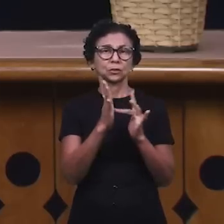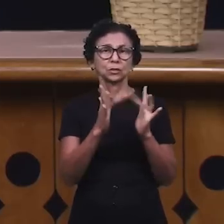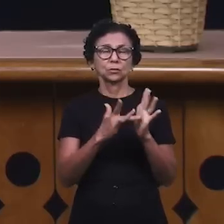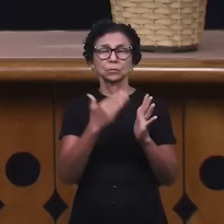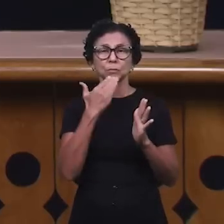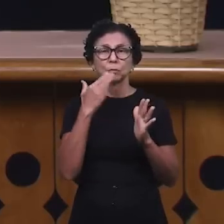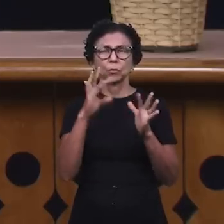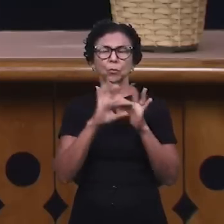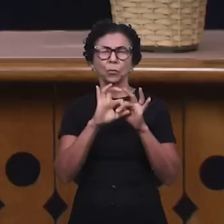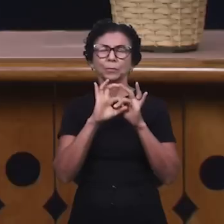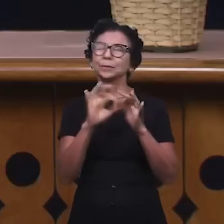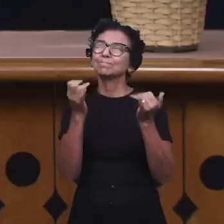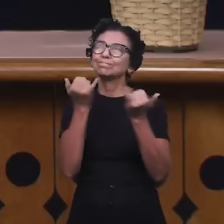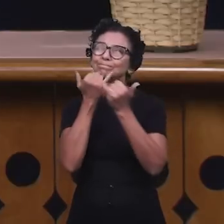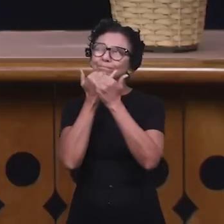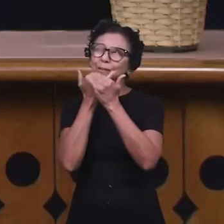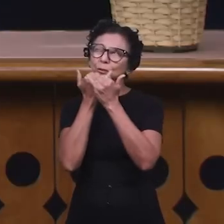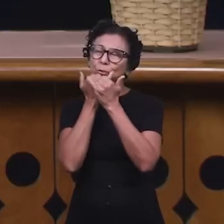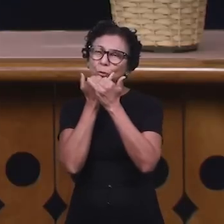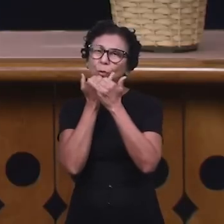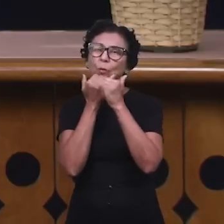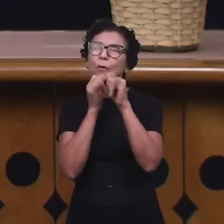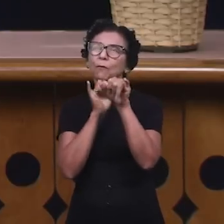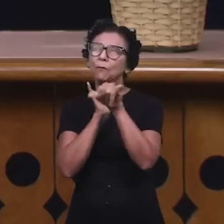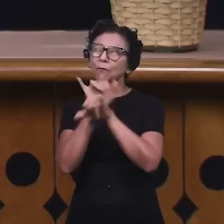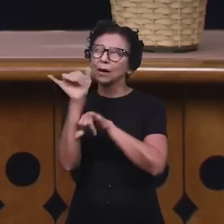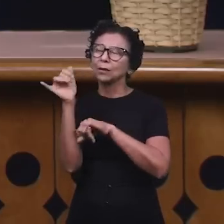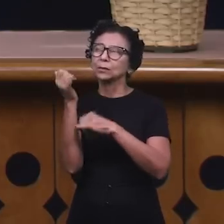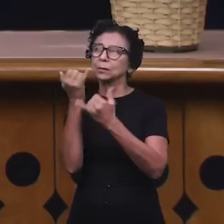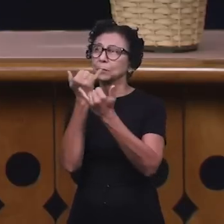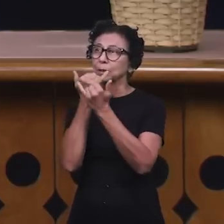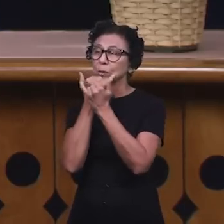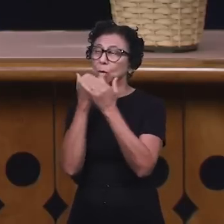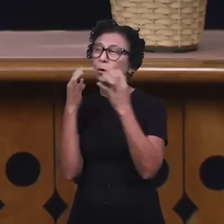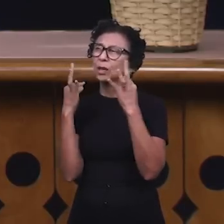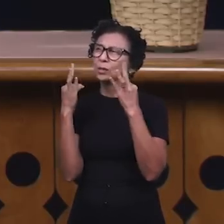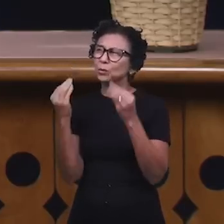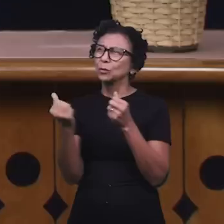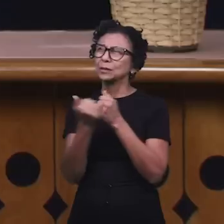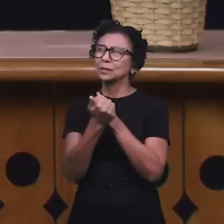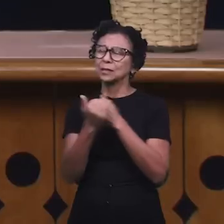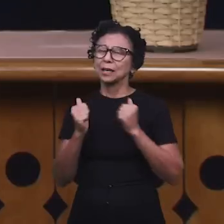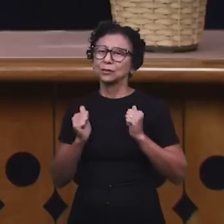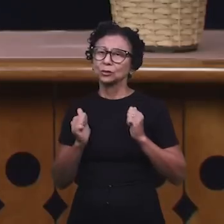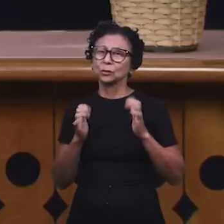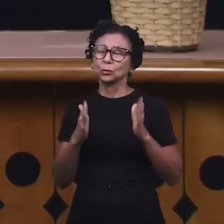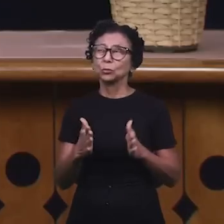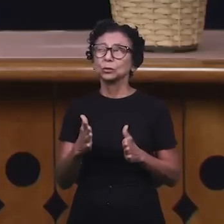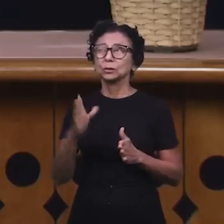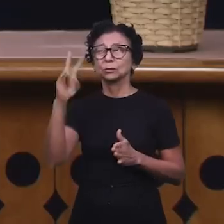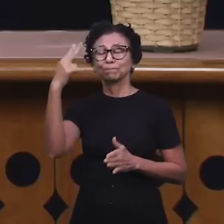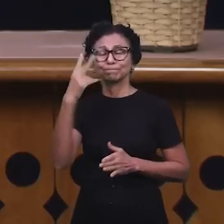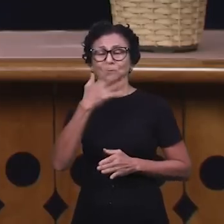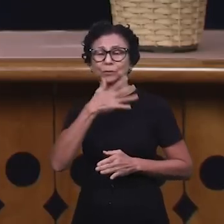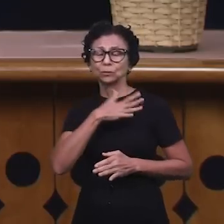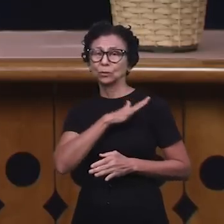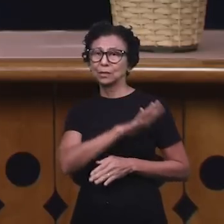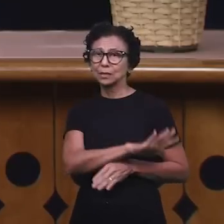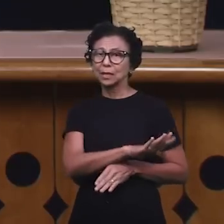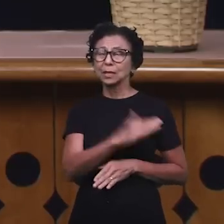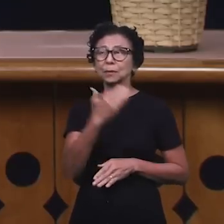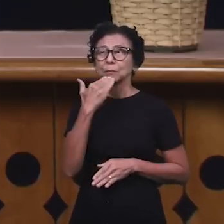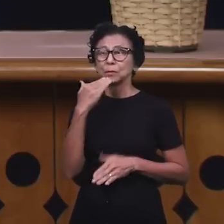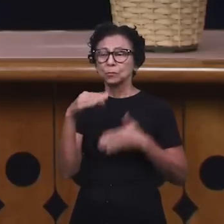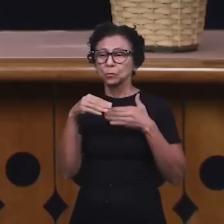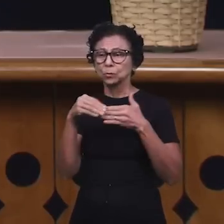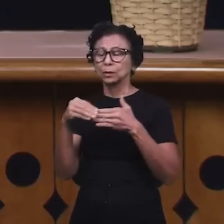comunhão contigo, perdão de nossas faltas, de tudo aquilo que pode não estar te agradando e guiando-nos pelo